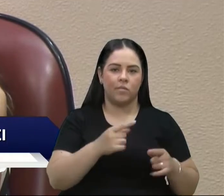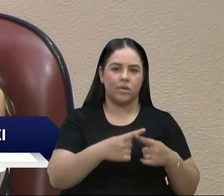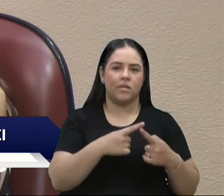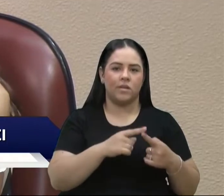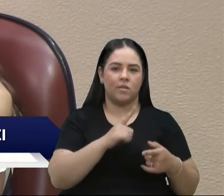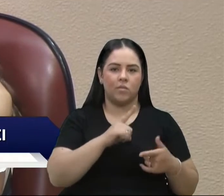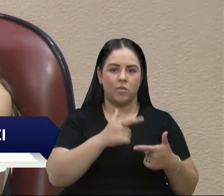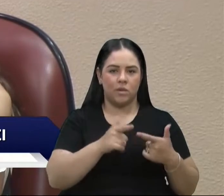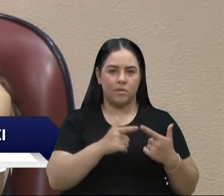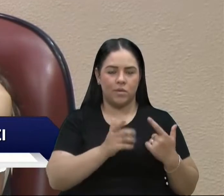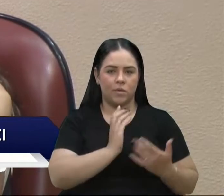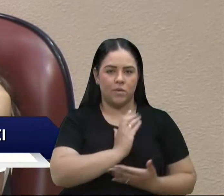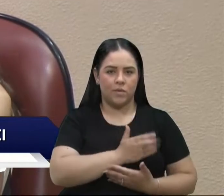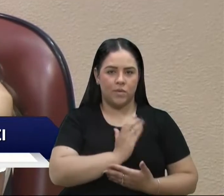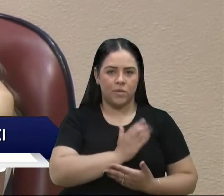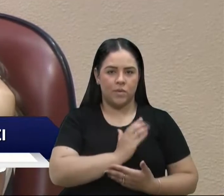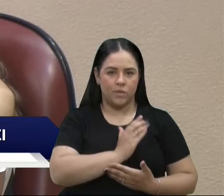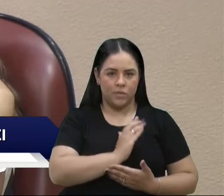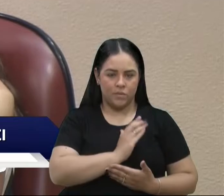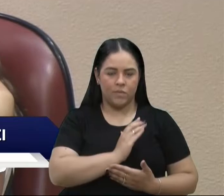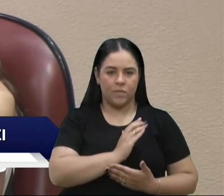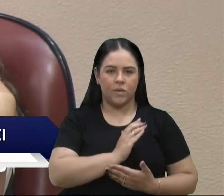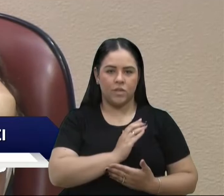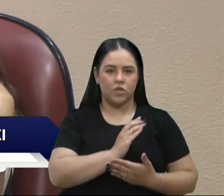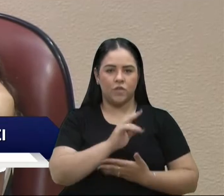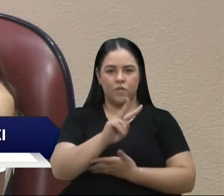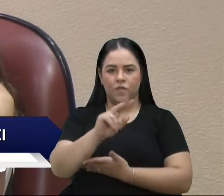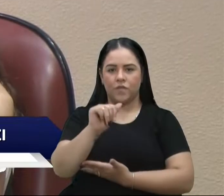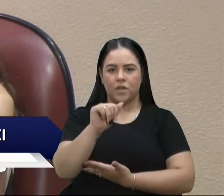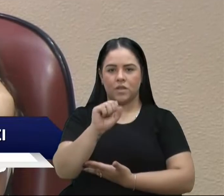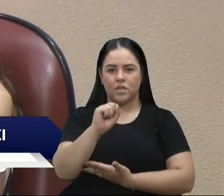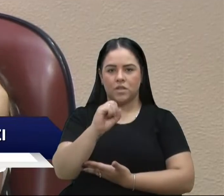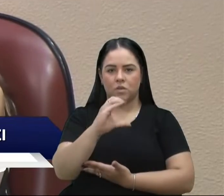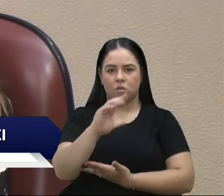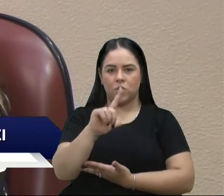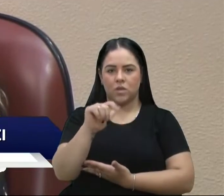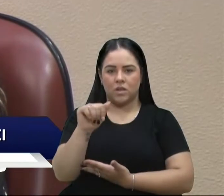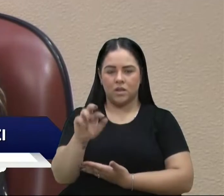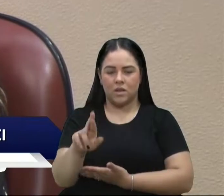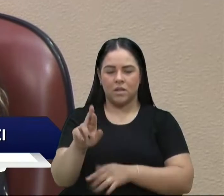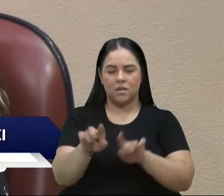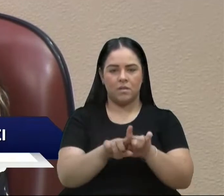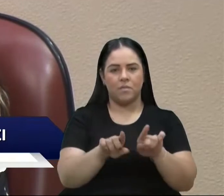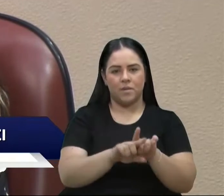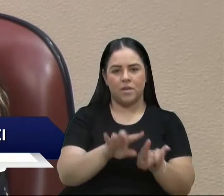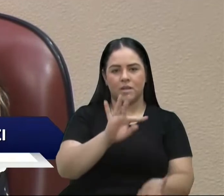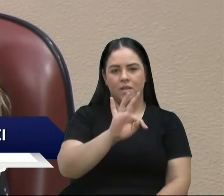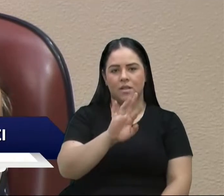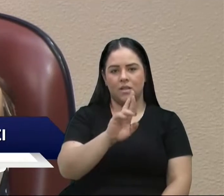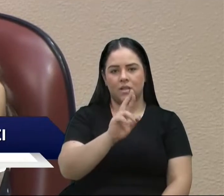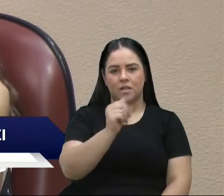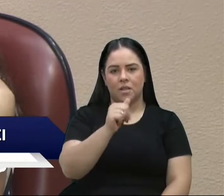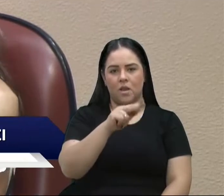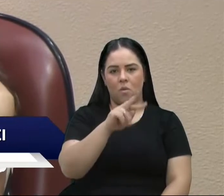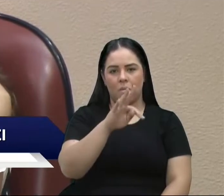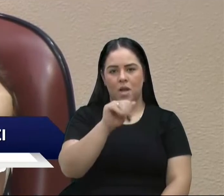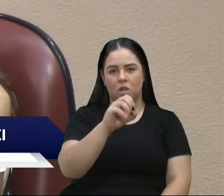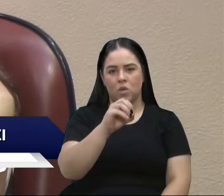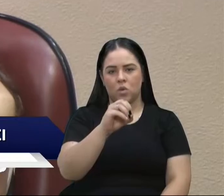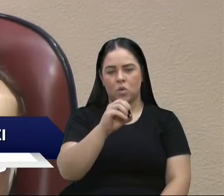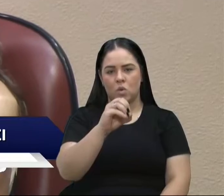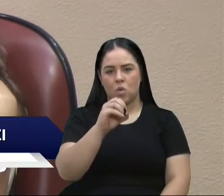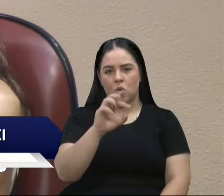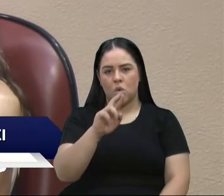cardiológicas, vasculares e traumato-ortopédicas. E essas 3 especialidades, e a nefro